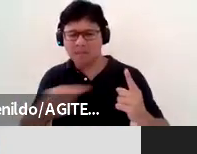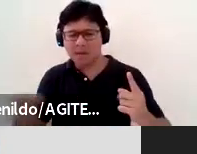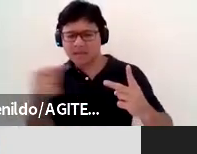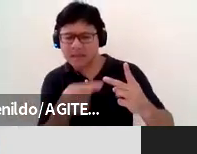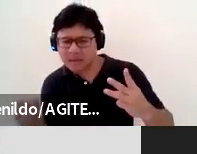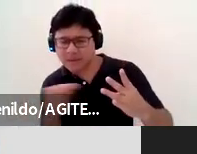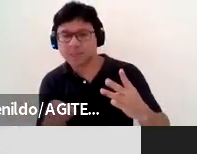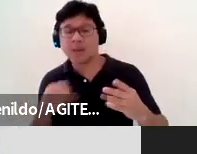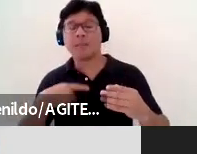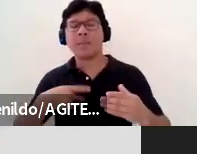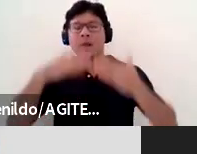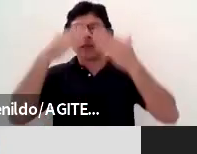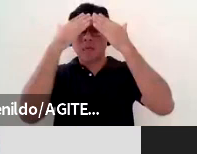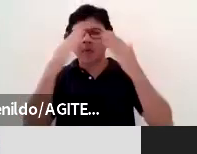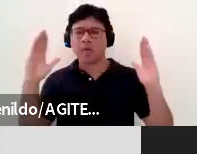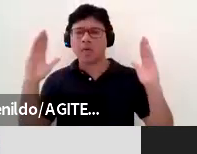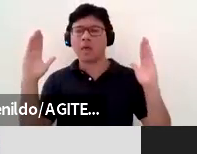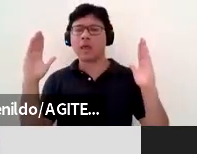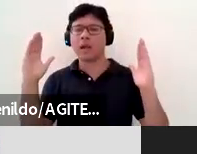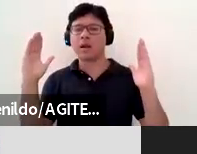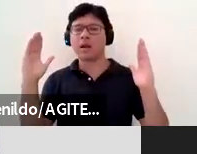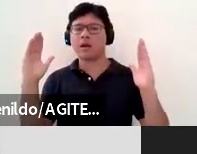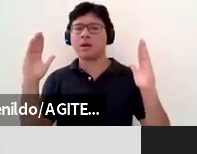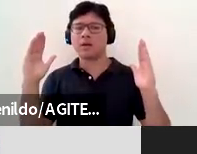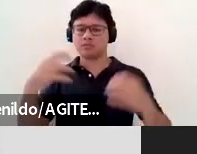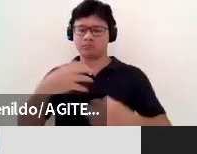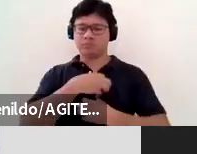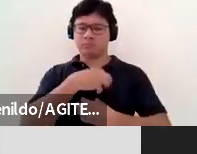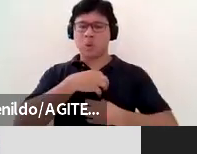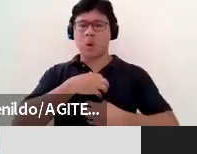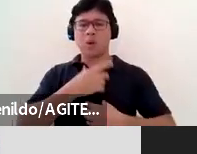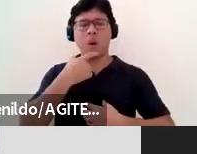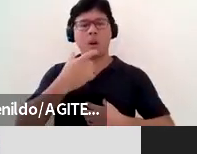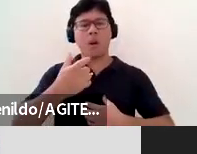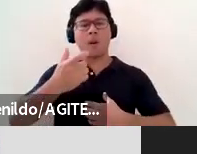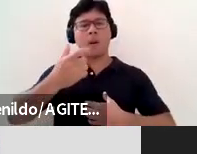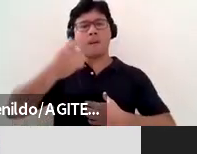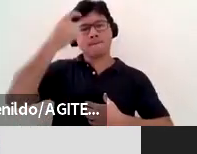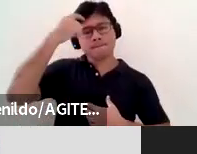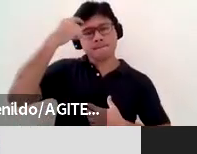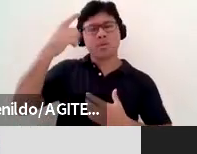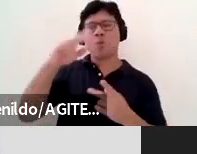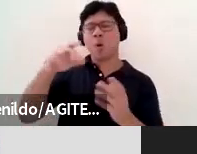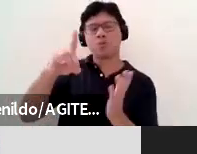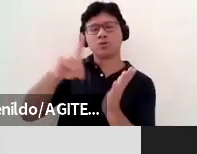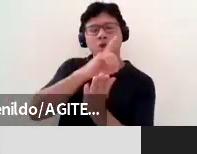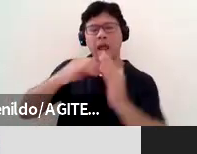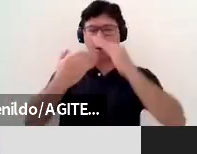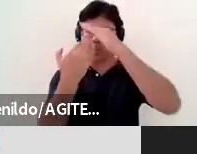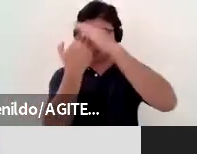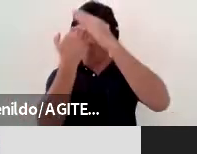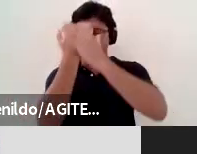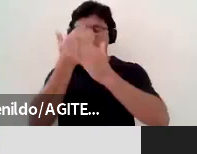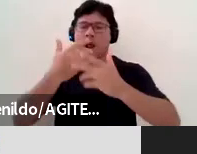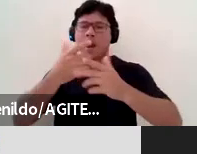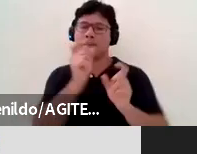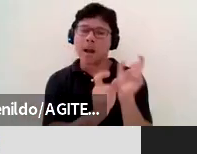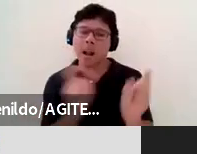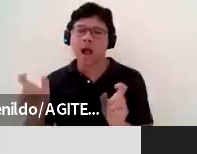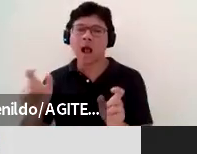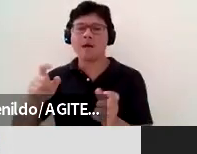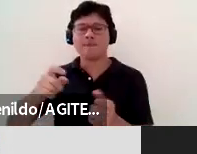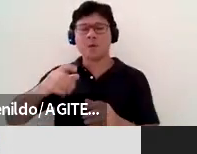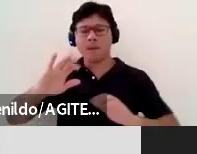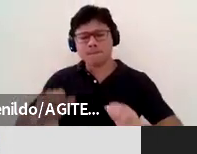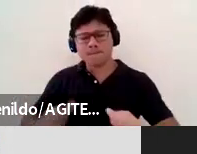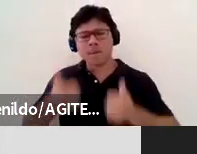amplia, por sua vez, o nosso próprio repertório, né? Então, a gente se sente cada vez aprimorando